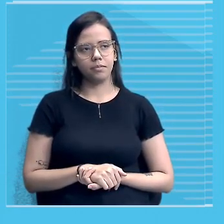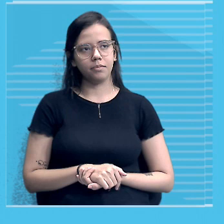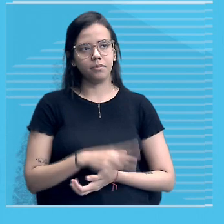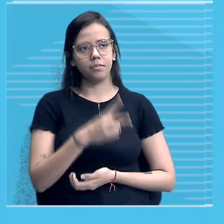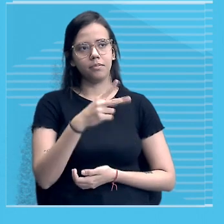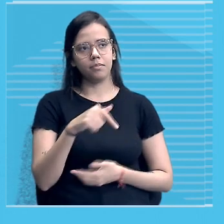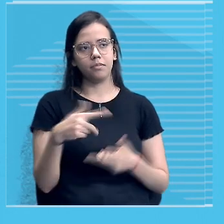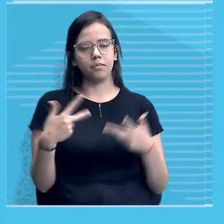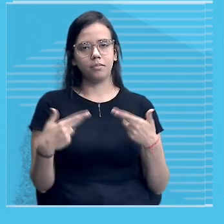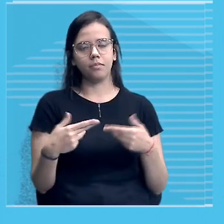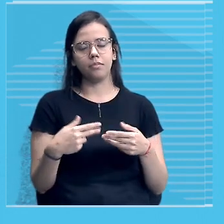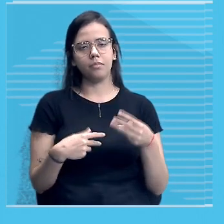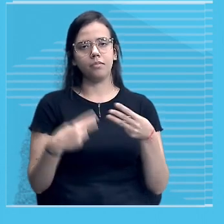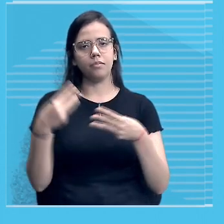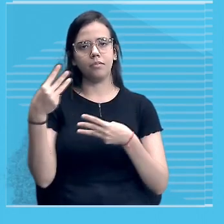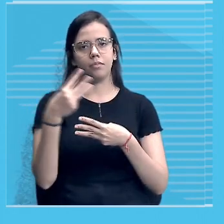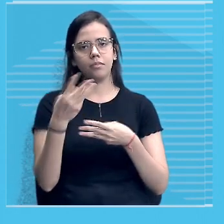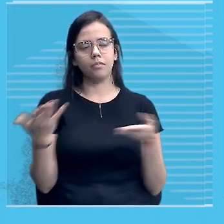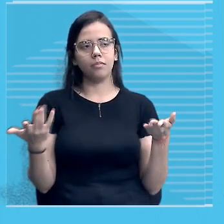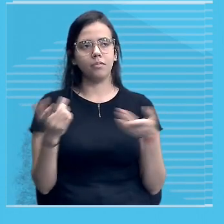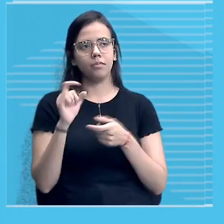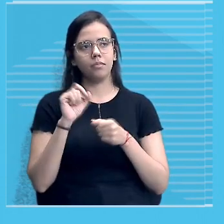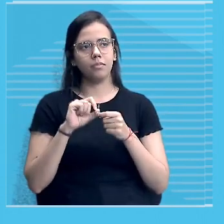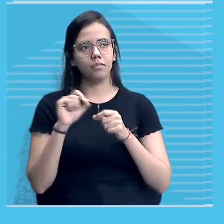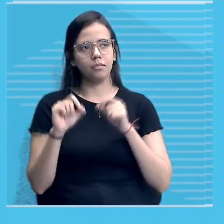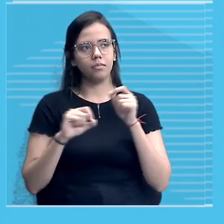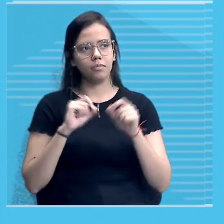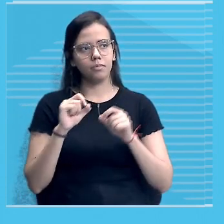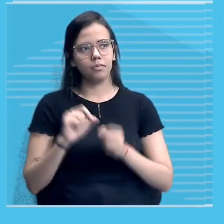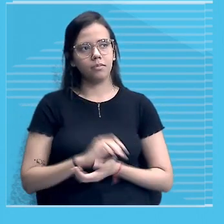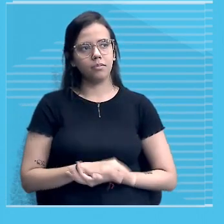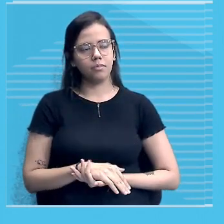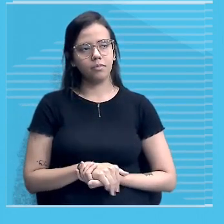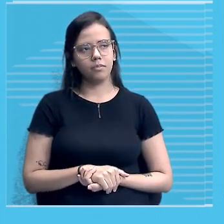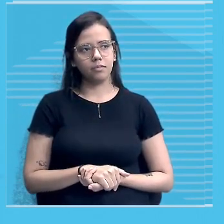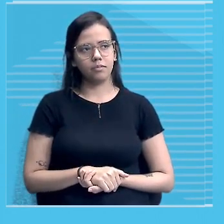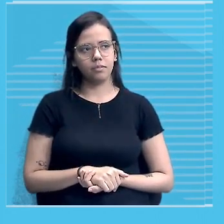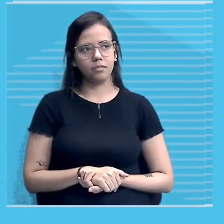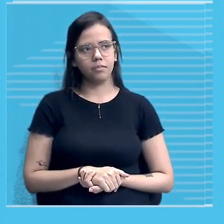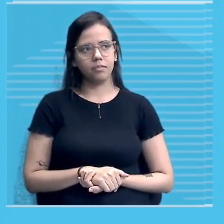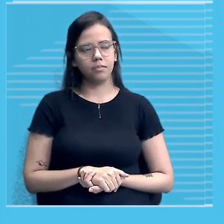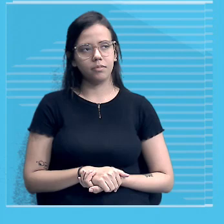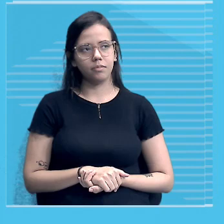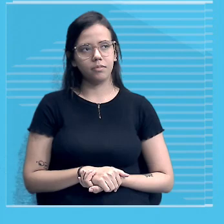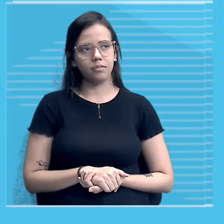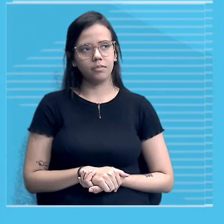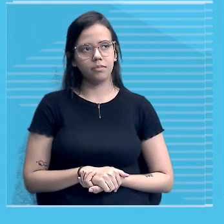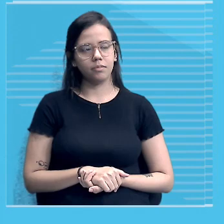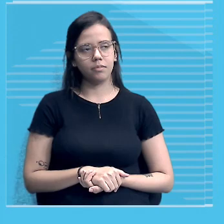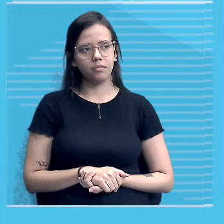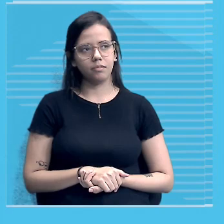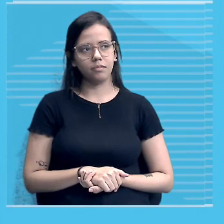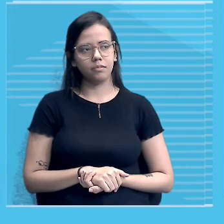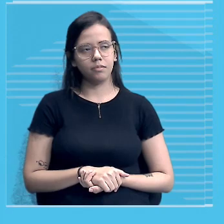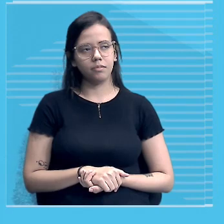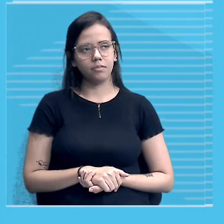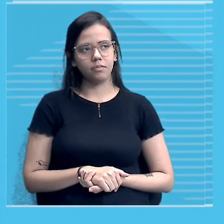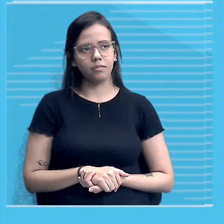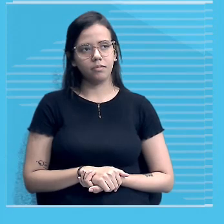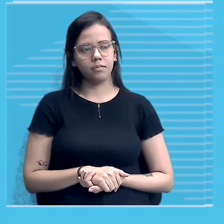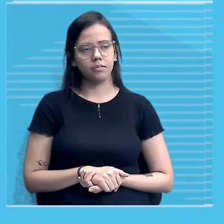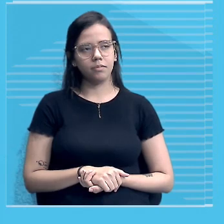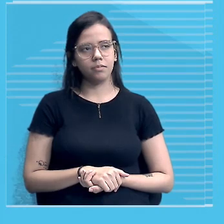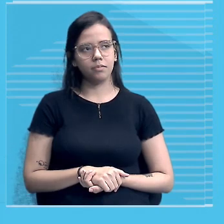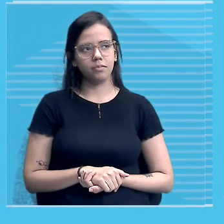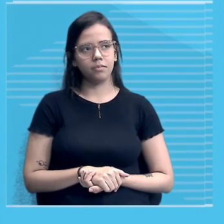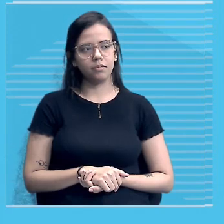3 elevado a 3 aí o que que eu vou fazer e eu vou substituir ó Acompanha comigo no lugar de